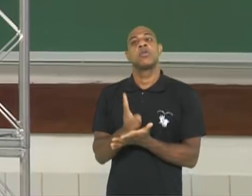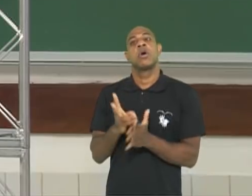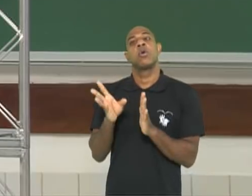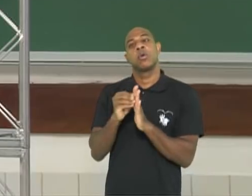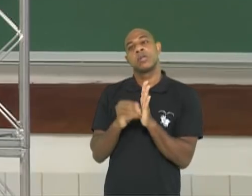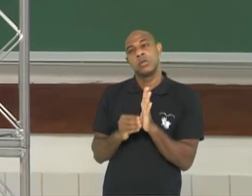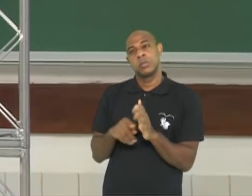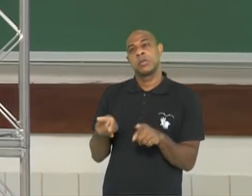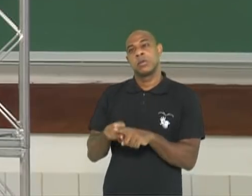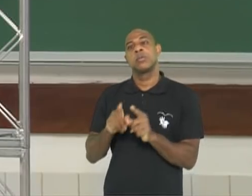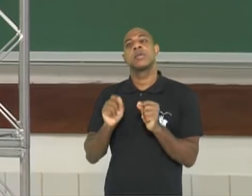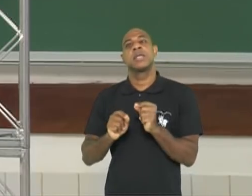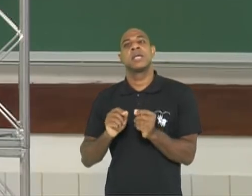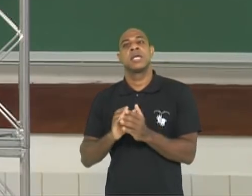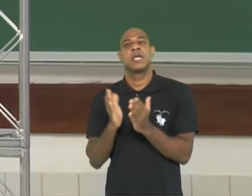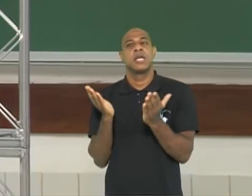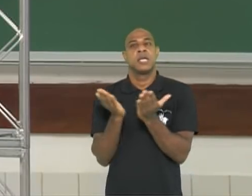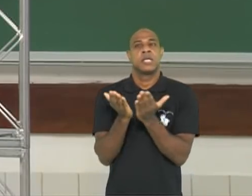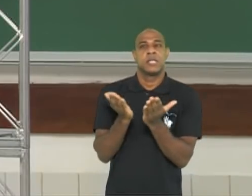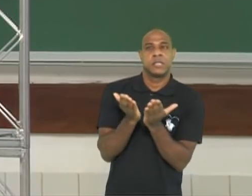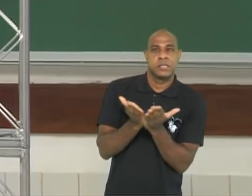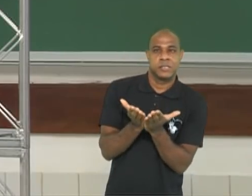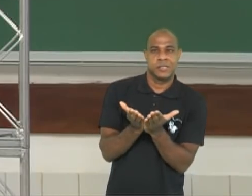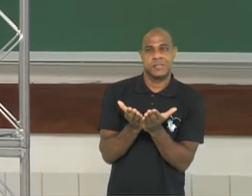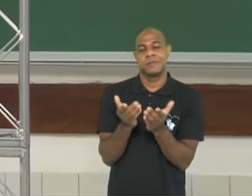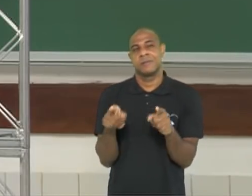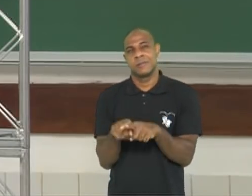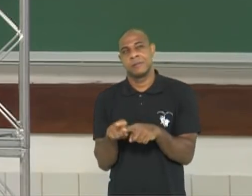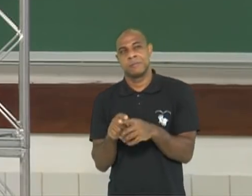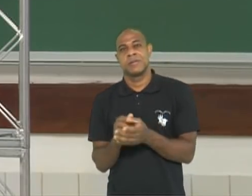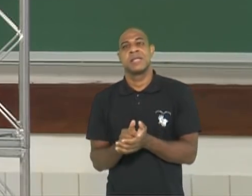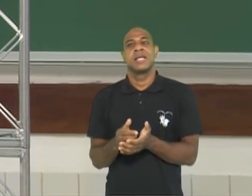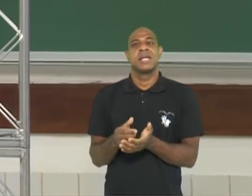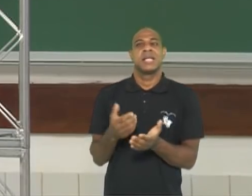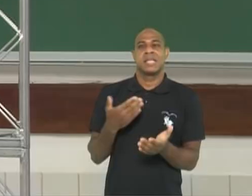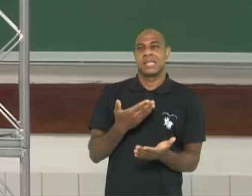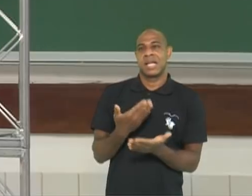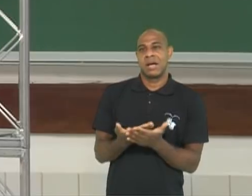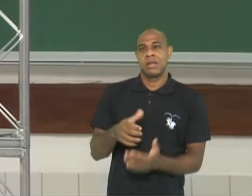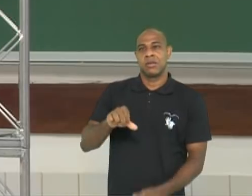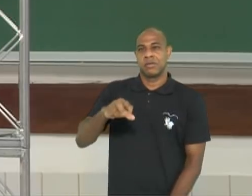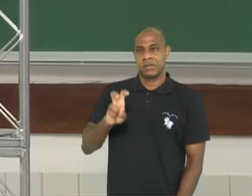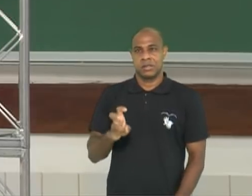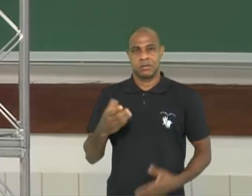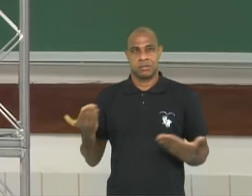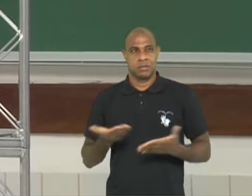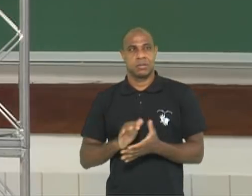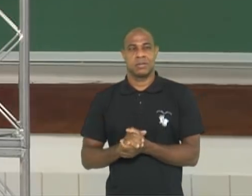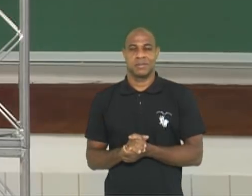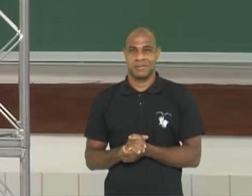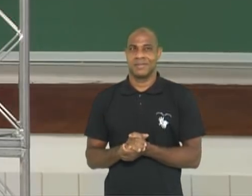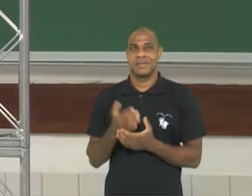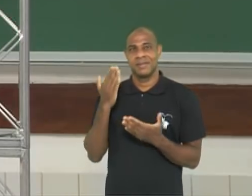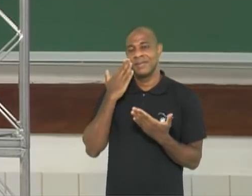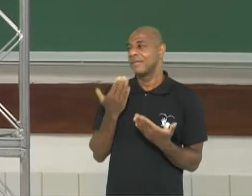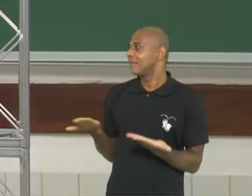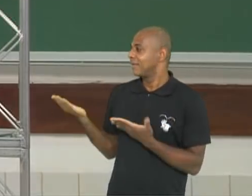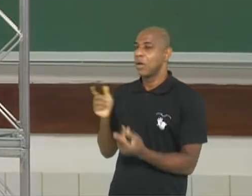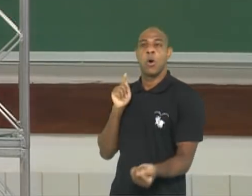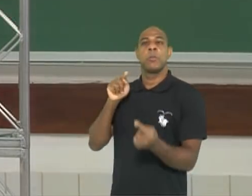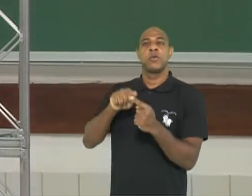sobre cristianismo, que a gente começou lá na aula live, na aula 95, partiu. Vou apresentar para vocês os 3